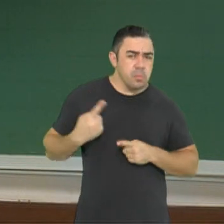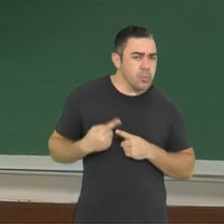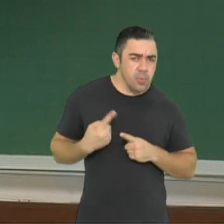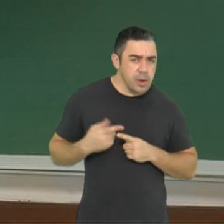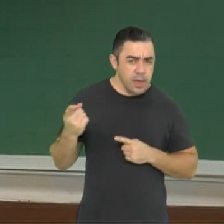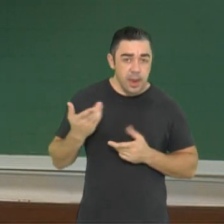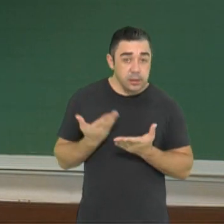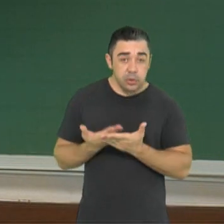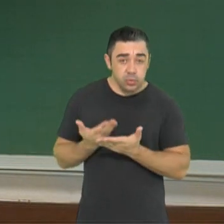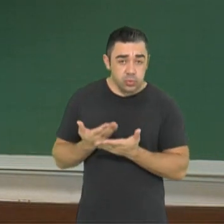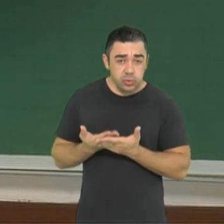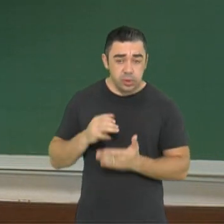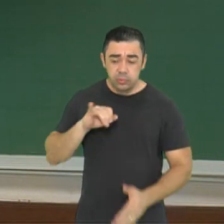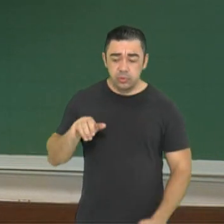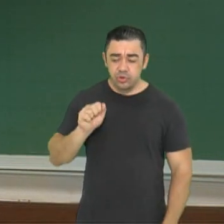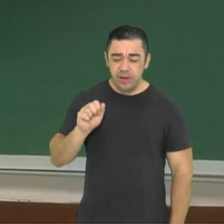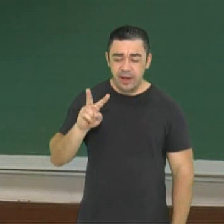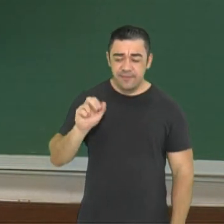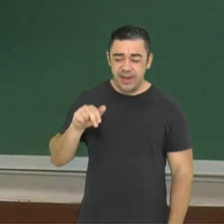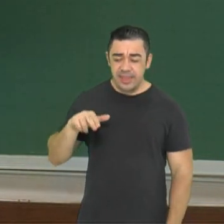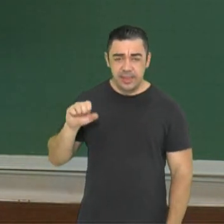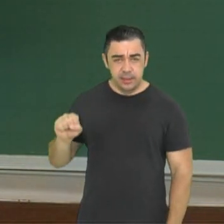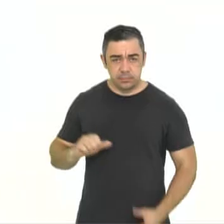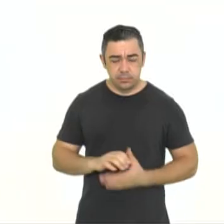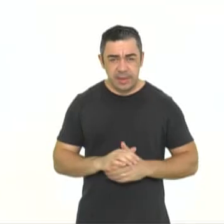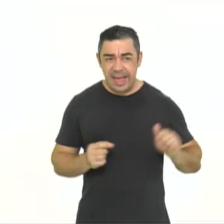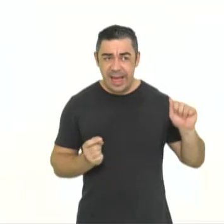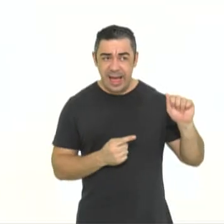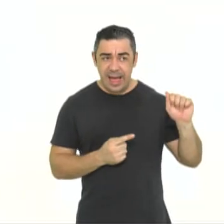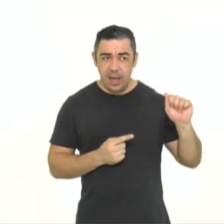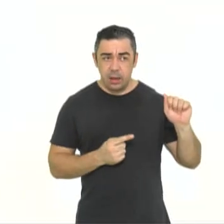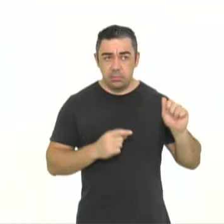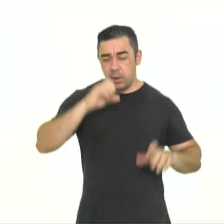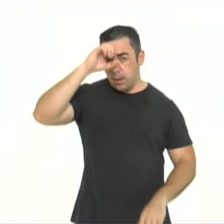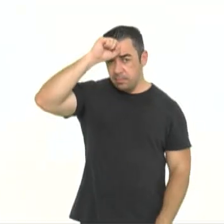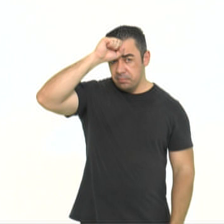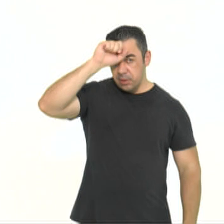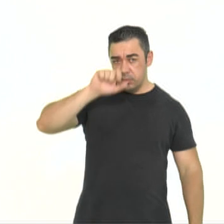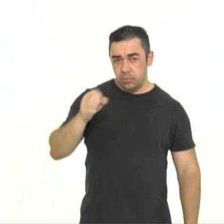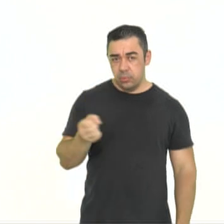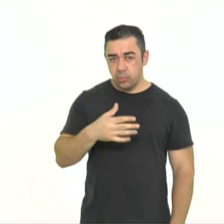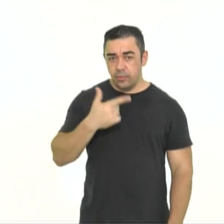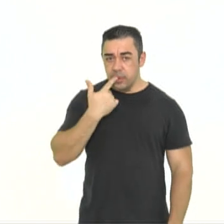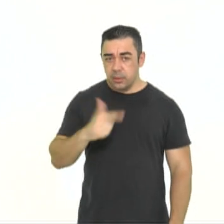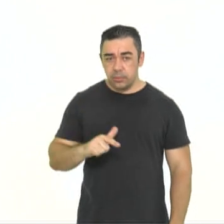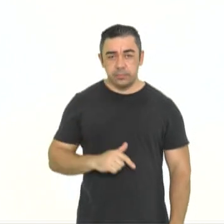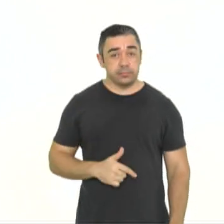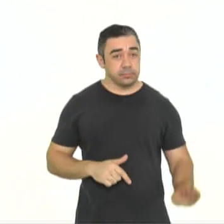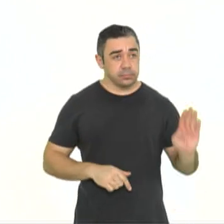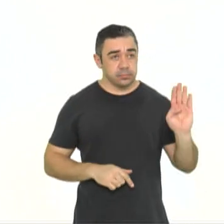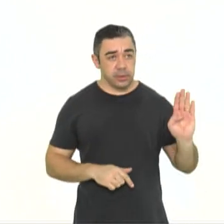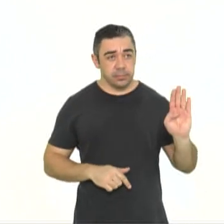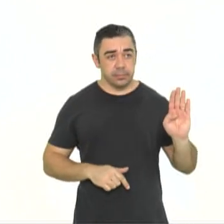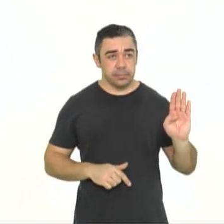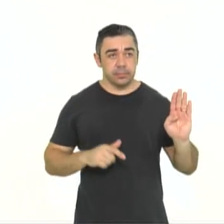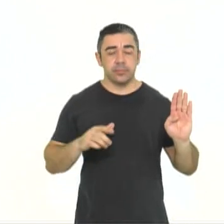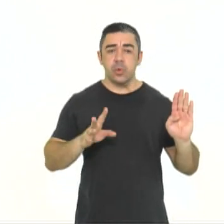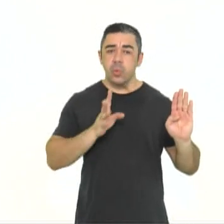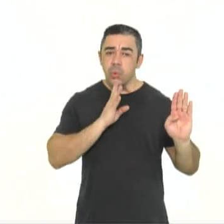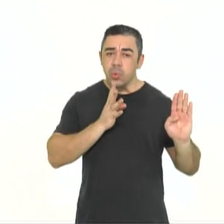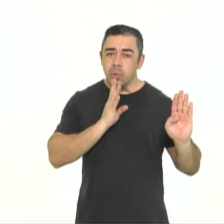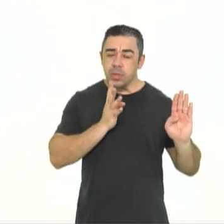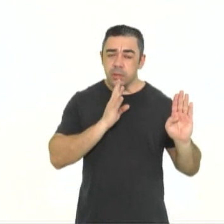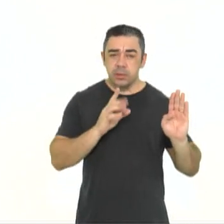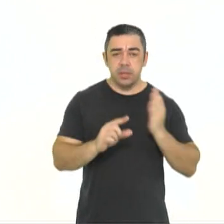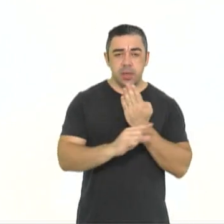está estudando javanês? Seria a letra A, para aprender um novo idioma? A letra B,